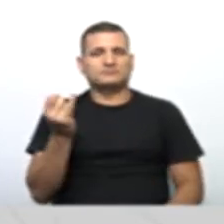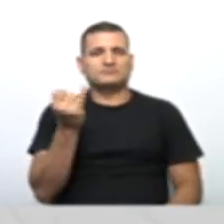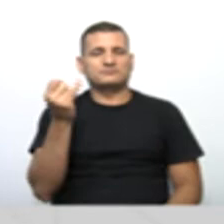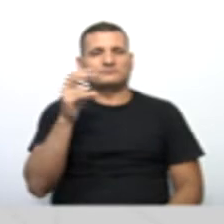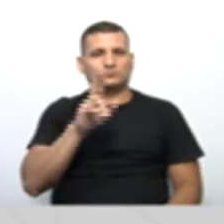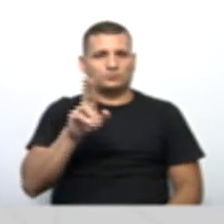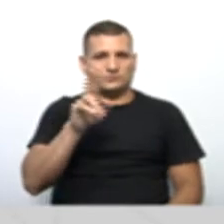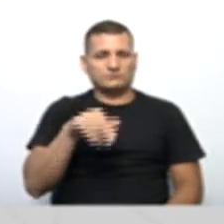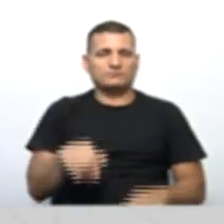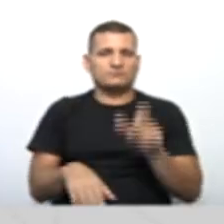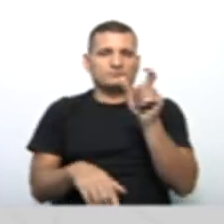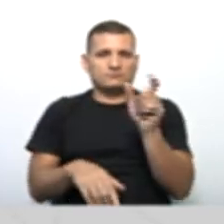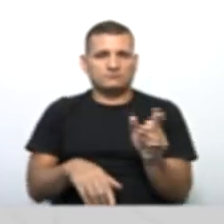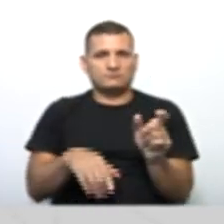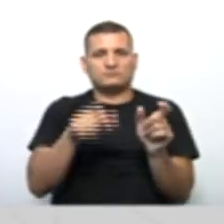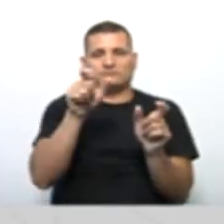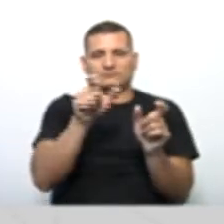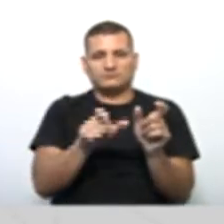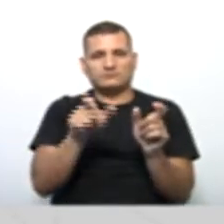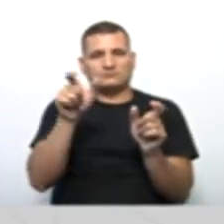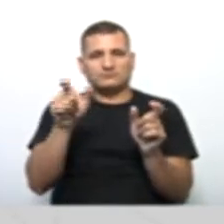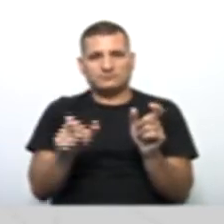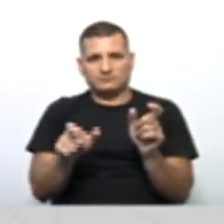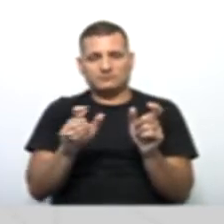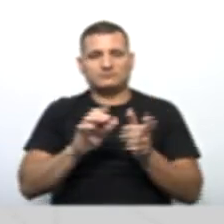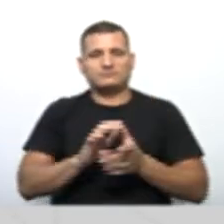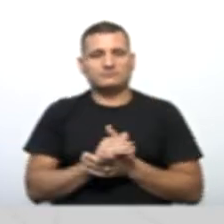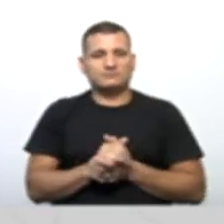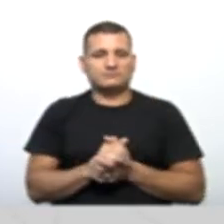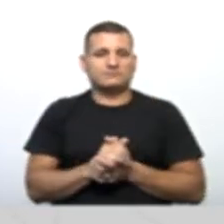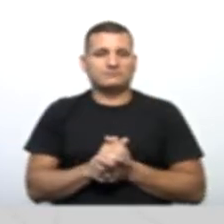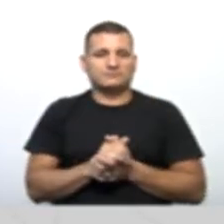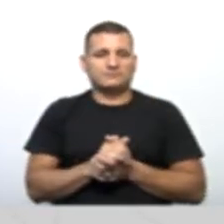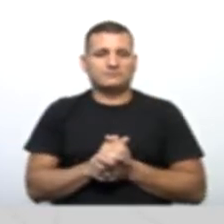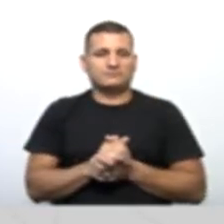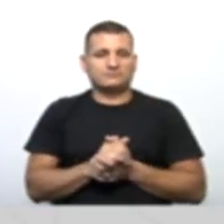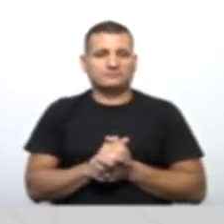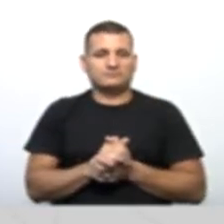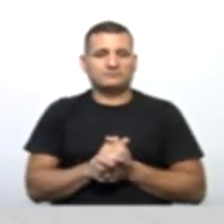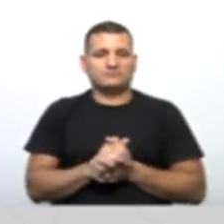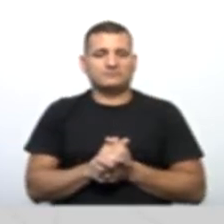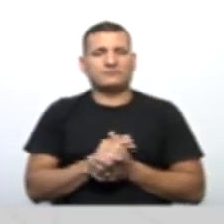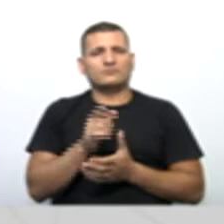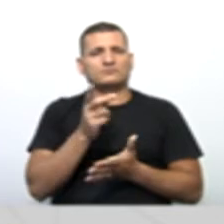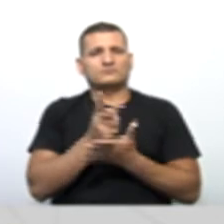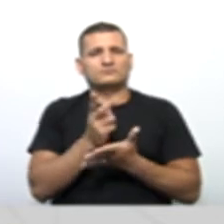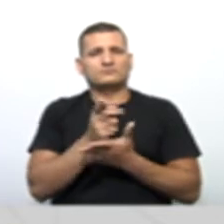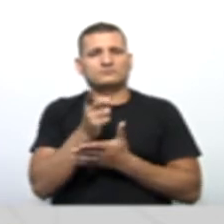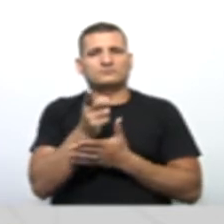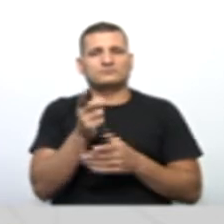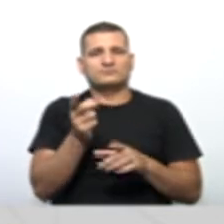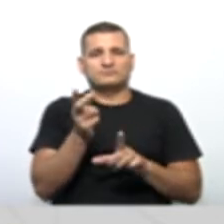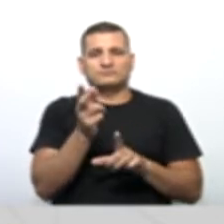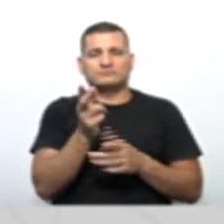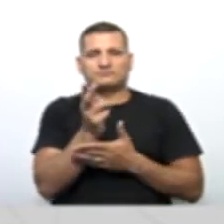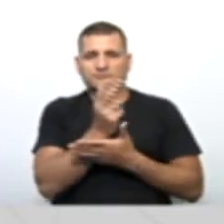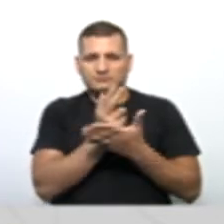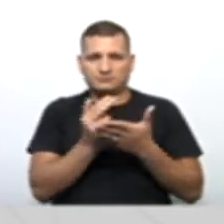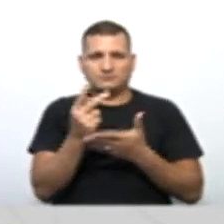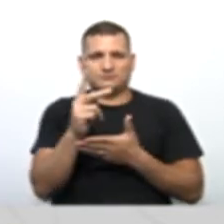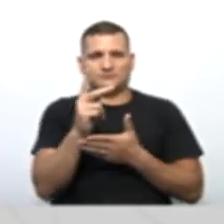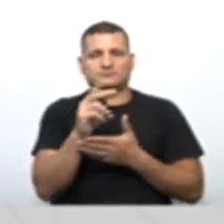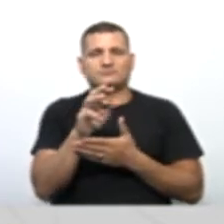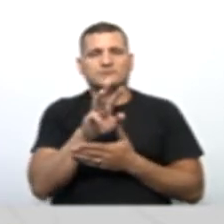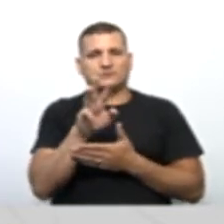colunas a gente tá sempre que você foi o diagramador site pessoal é devido a ele em